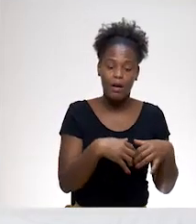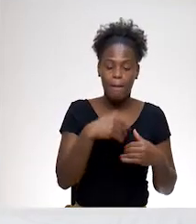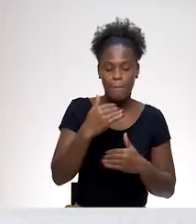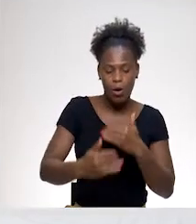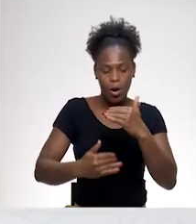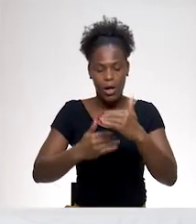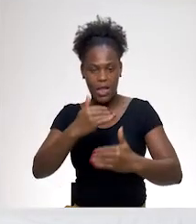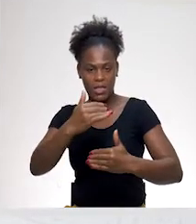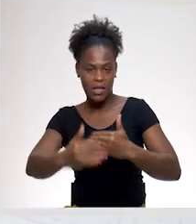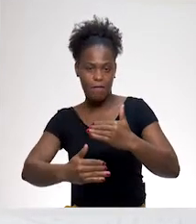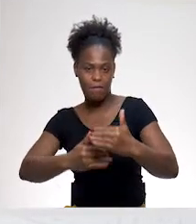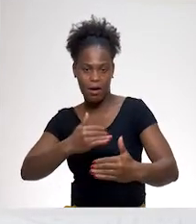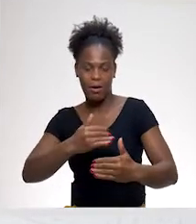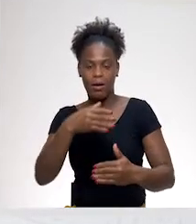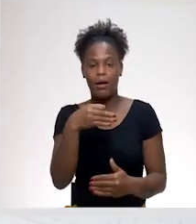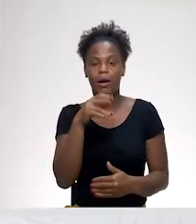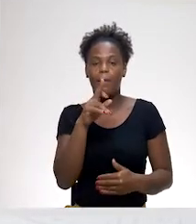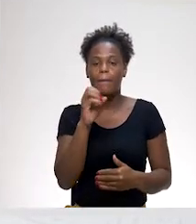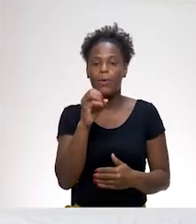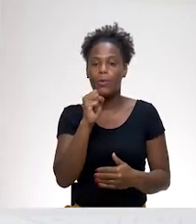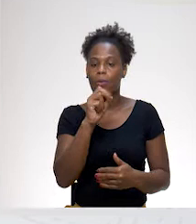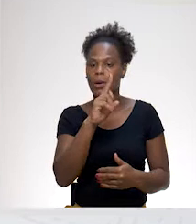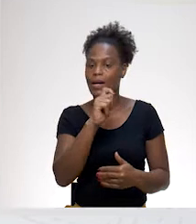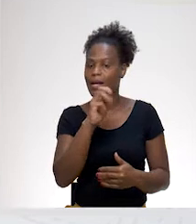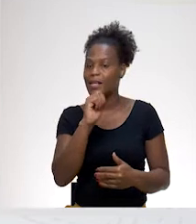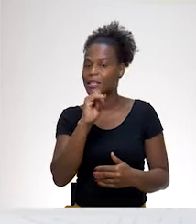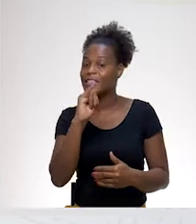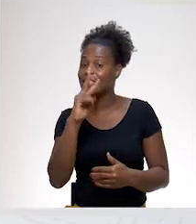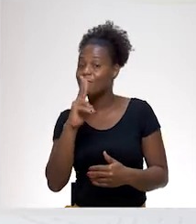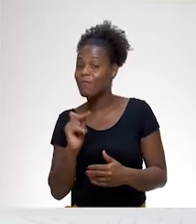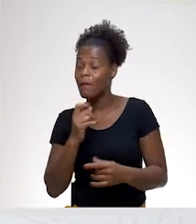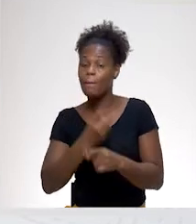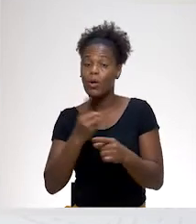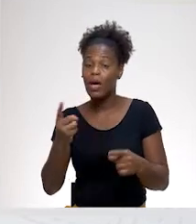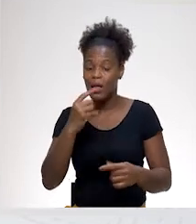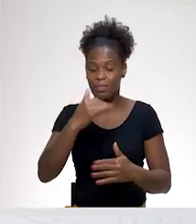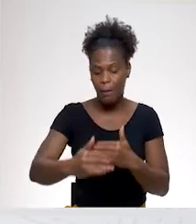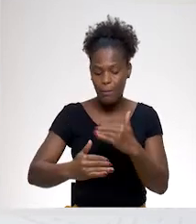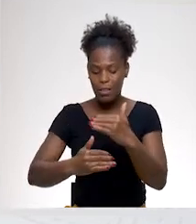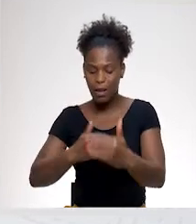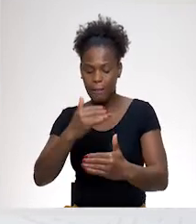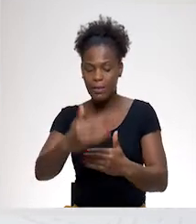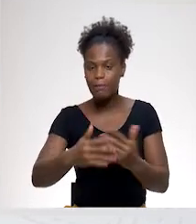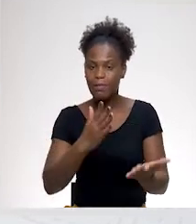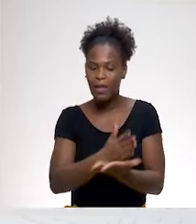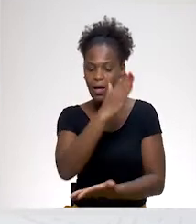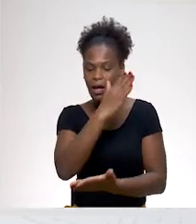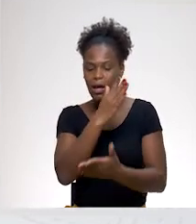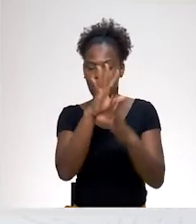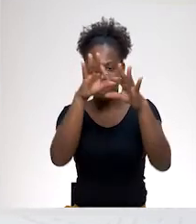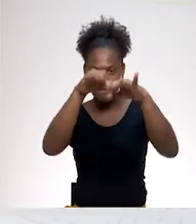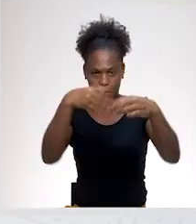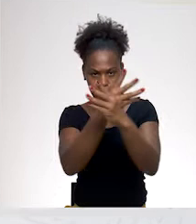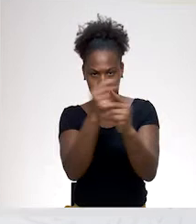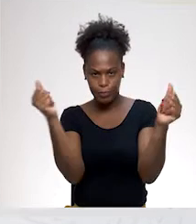dúvida progressiva. Progressiva por quê? Caminha por etapas até a